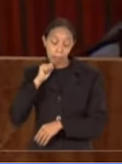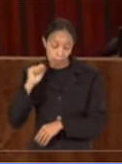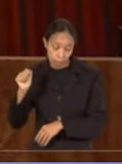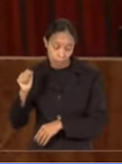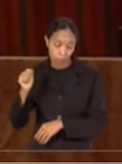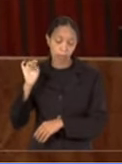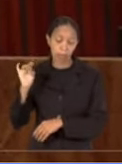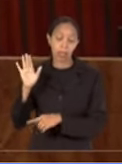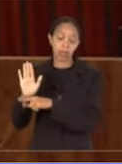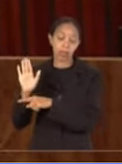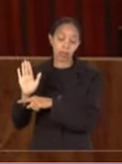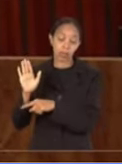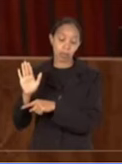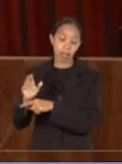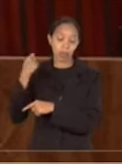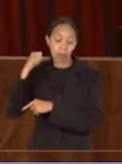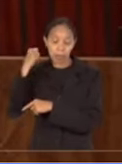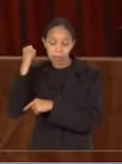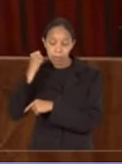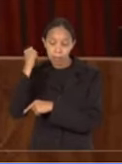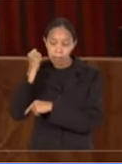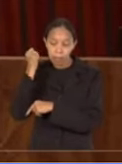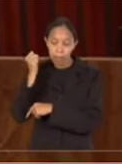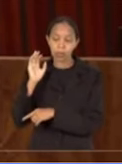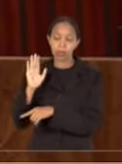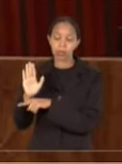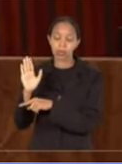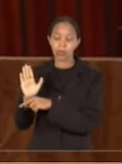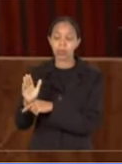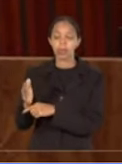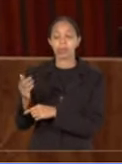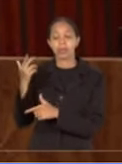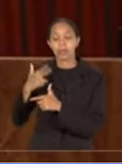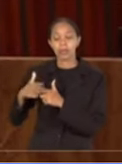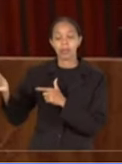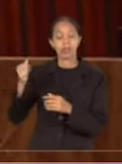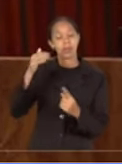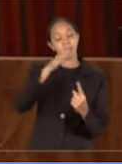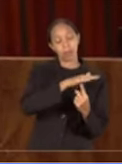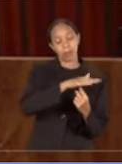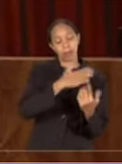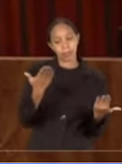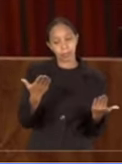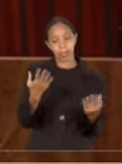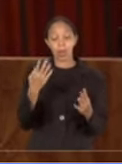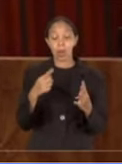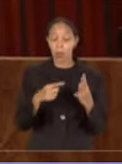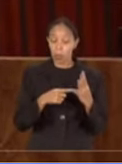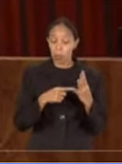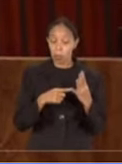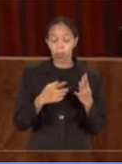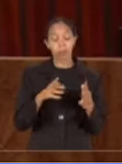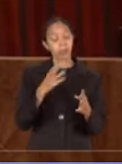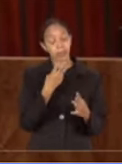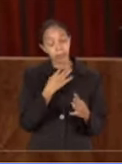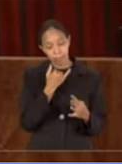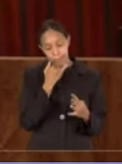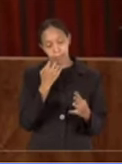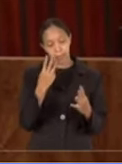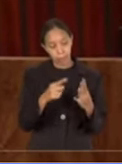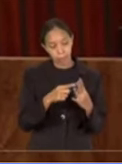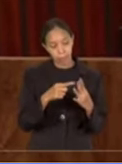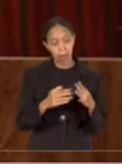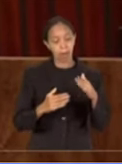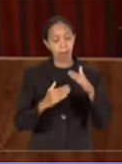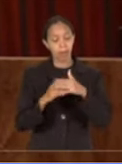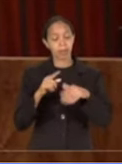beneficiaram o senador na disputa para o cargo a que se sagrou vitorioso no Paraná. 3. Além do limite de teto de gastos